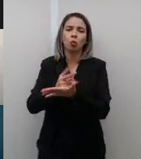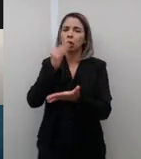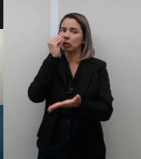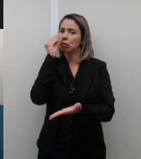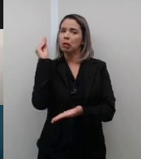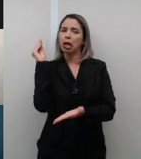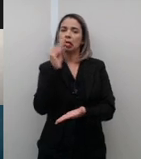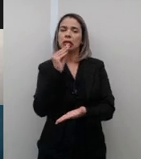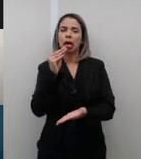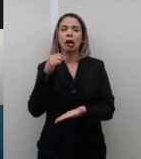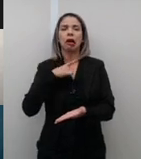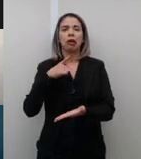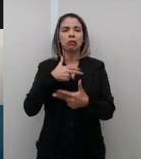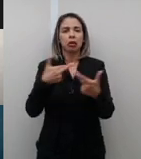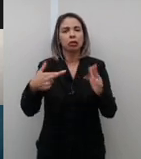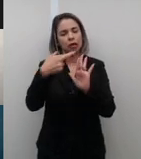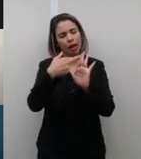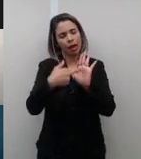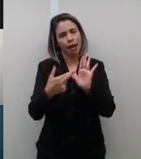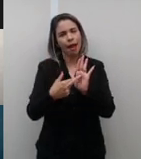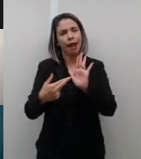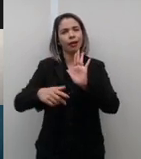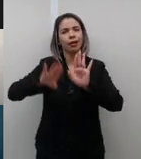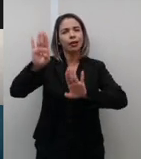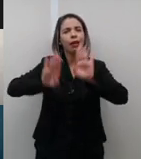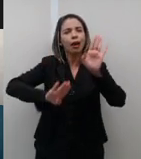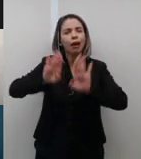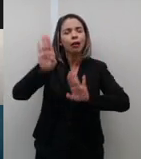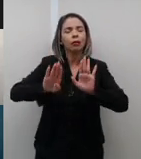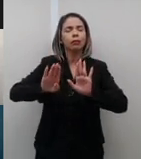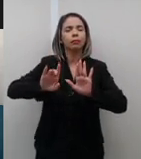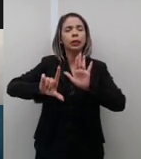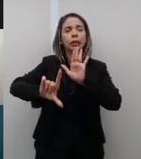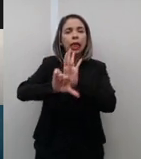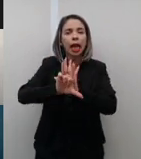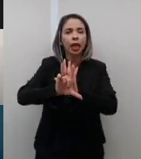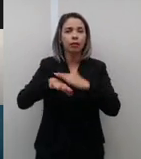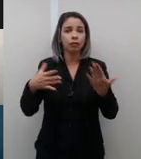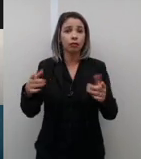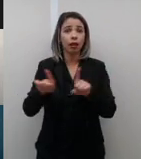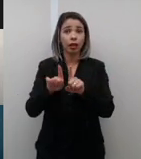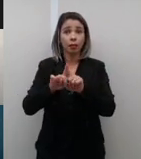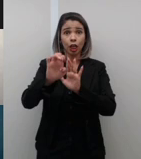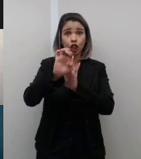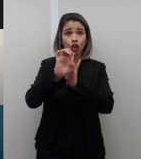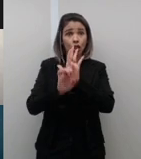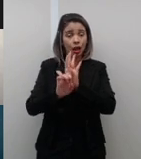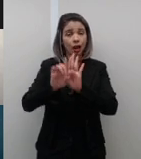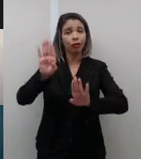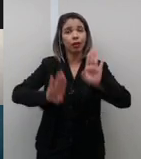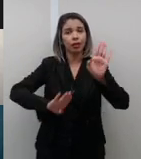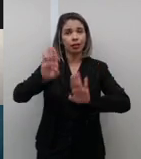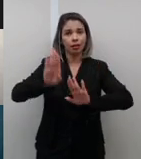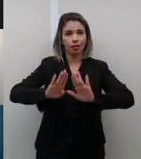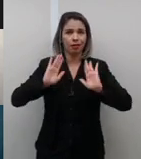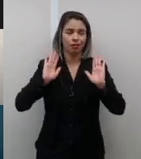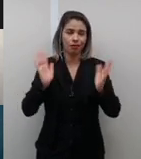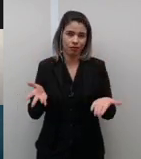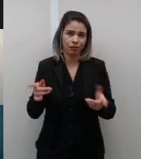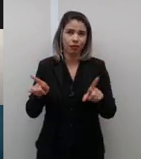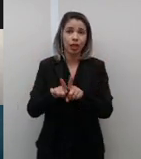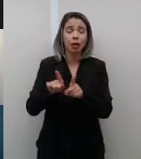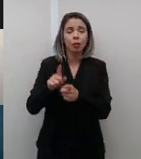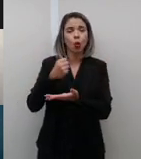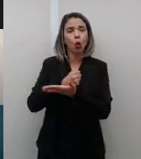licitações, que se aplica à hipótese desses autos, do edital específico da licitação, também objeto dos autos, e do contrato e